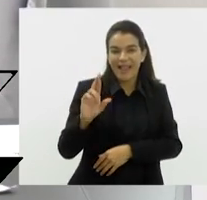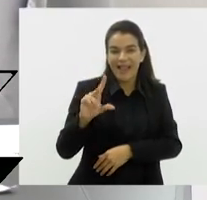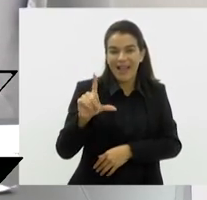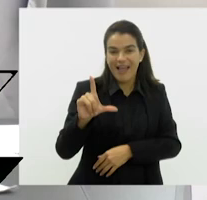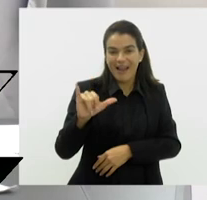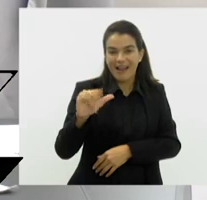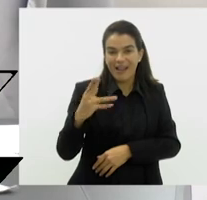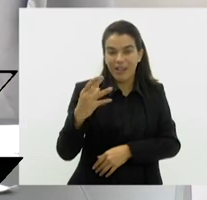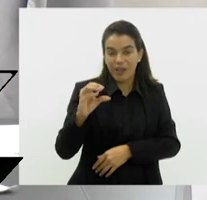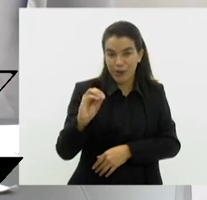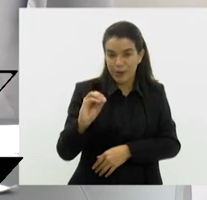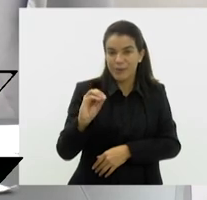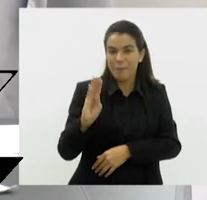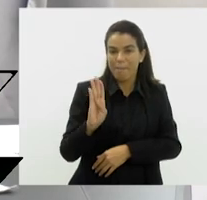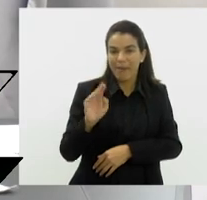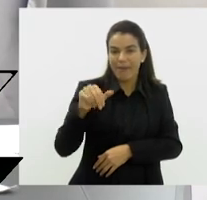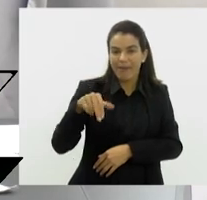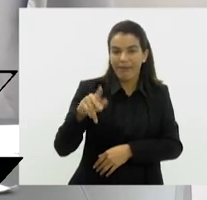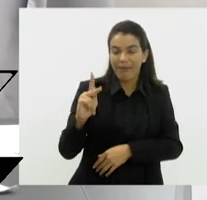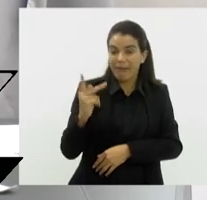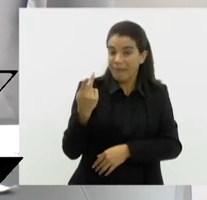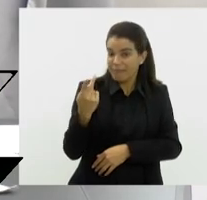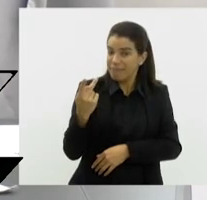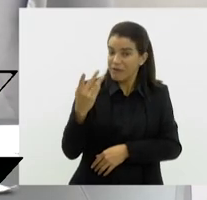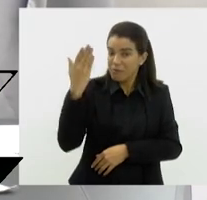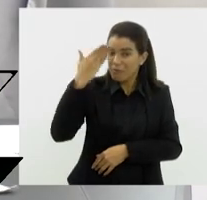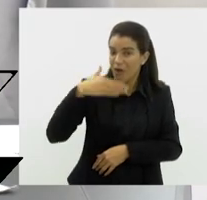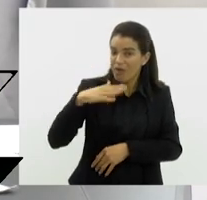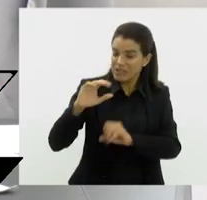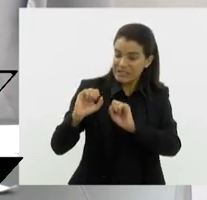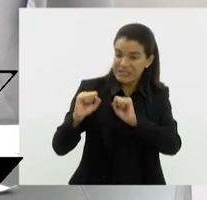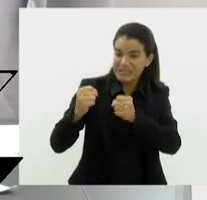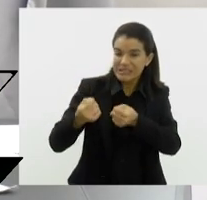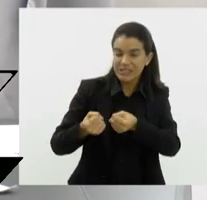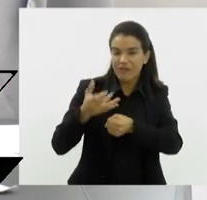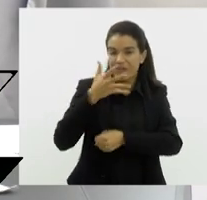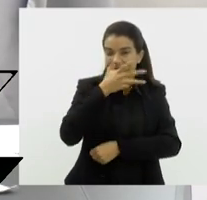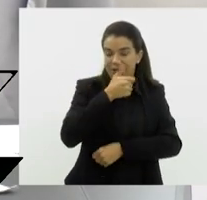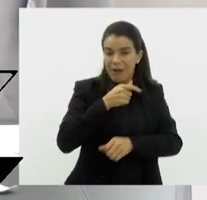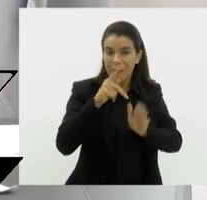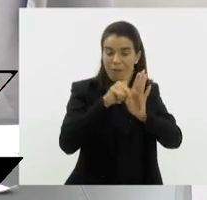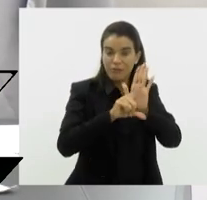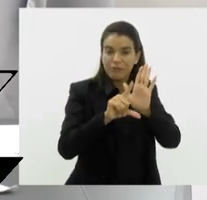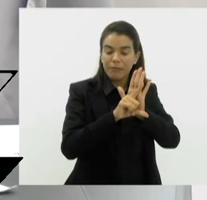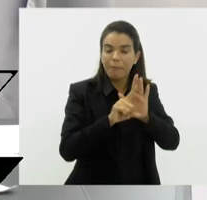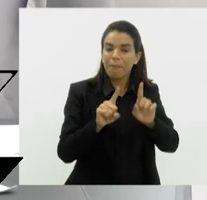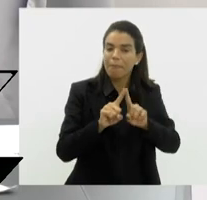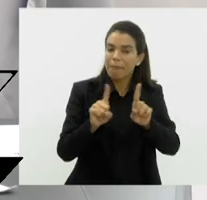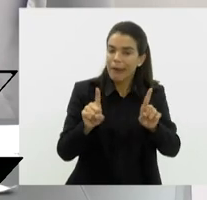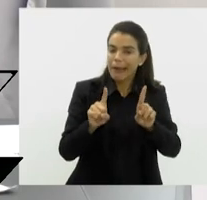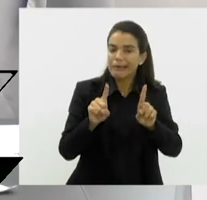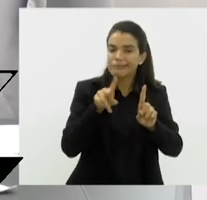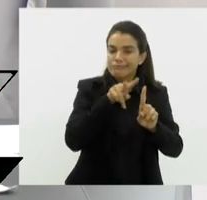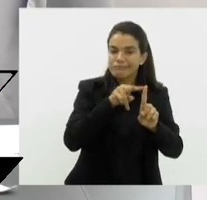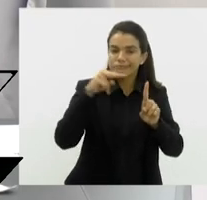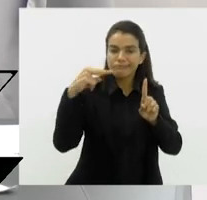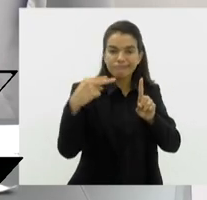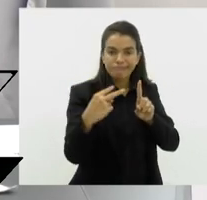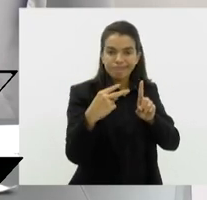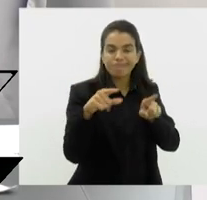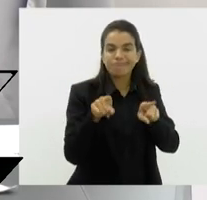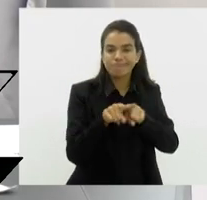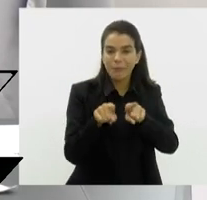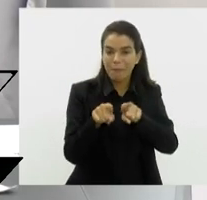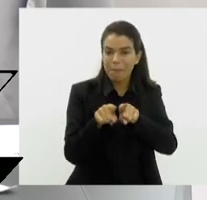essa é a prova viva de que a gente tem um esforço permanente aqui de salvar projetos. Agora, por outro lado, a gente tem primado por ser o